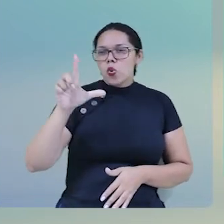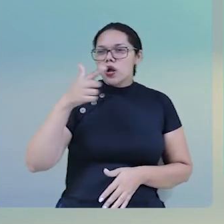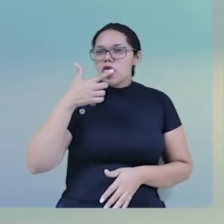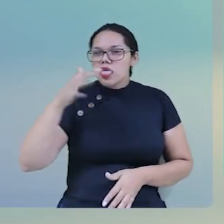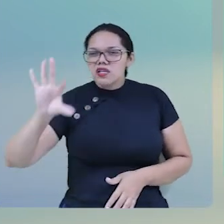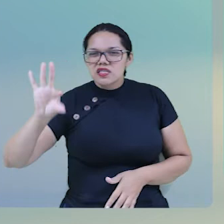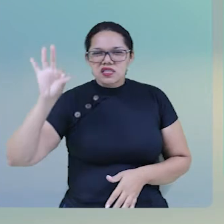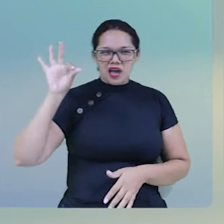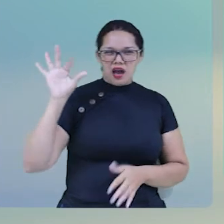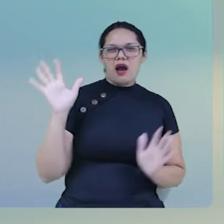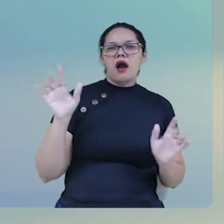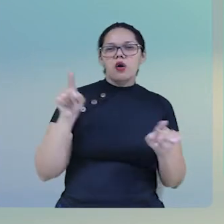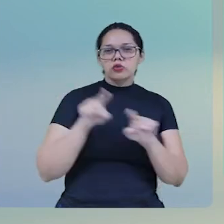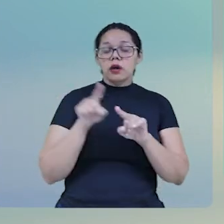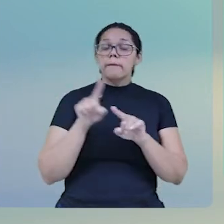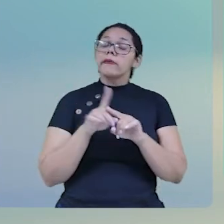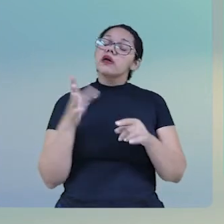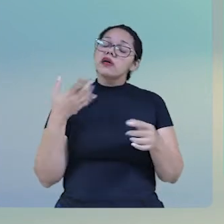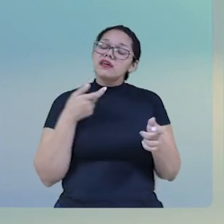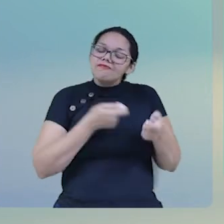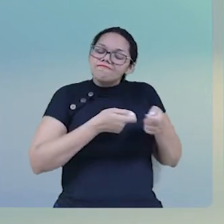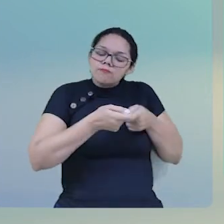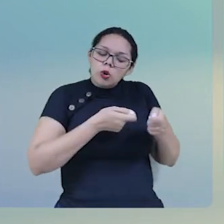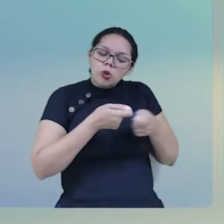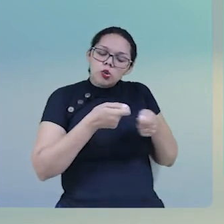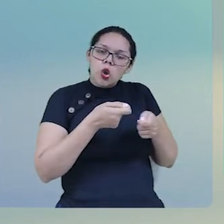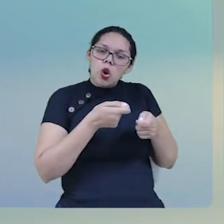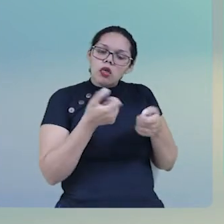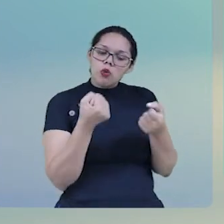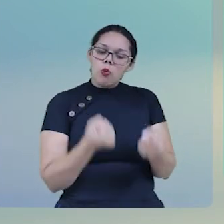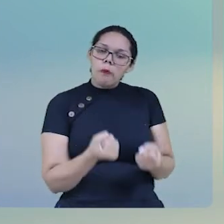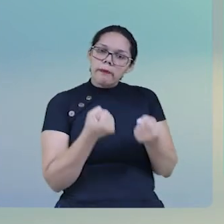e mantendo o meu peso adequado.